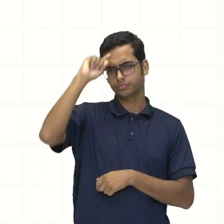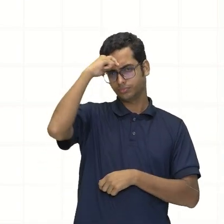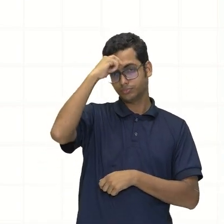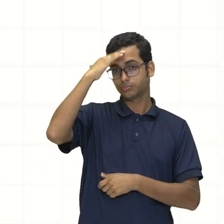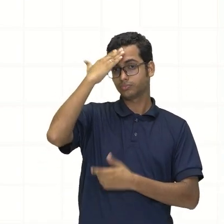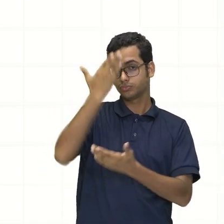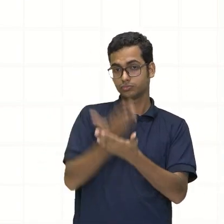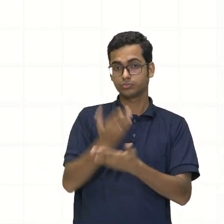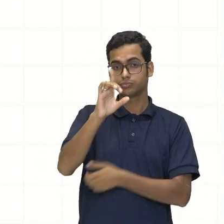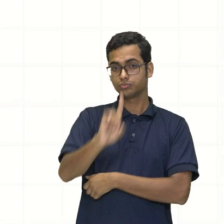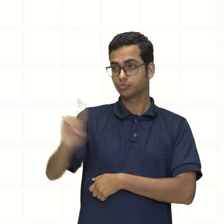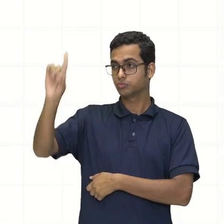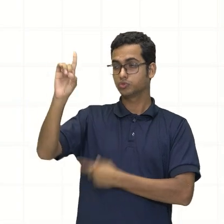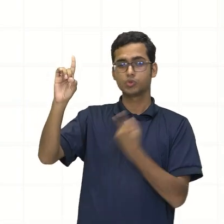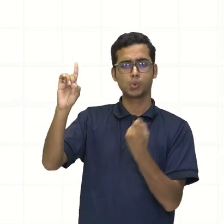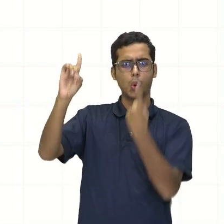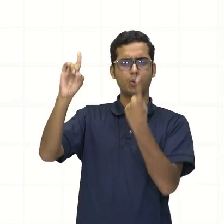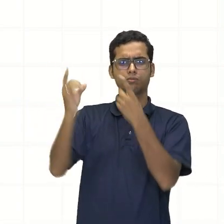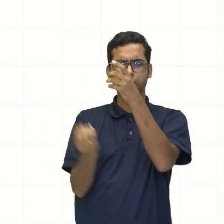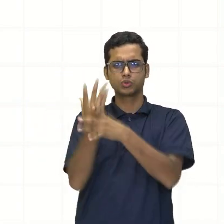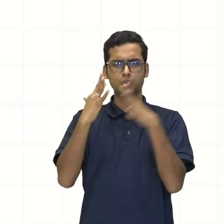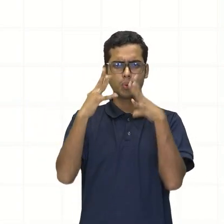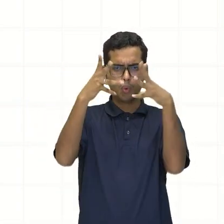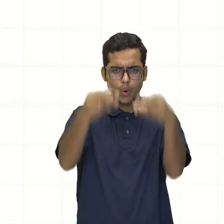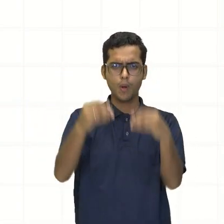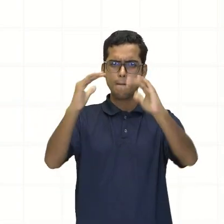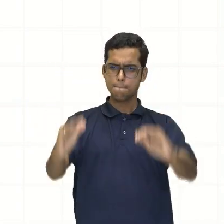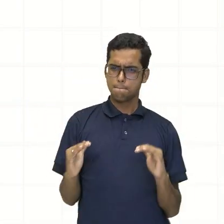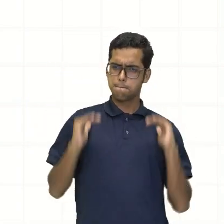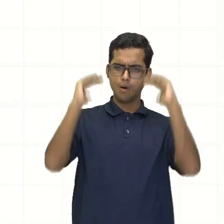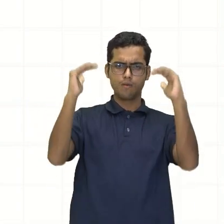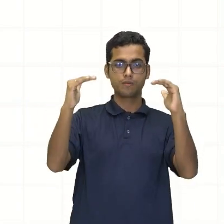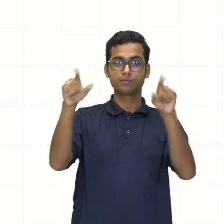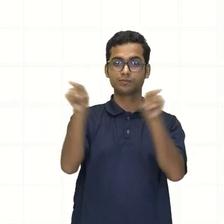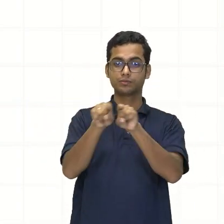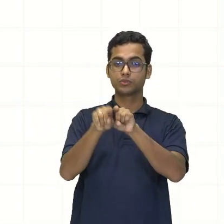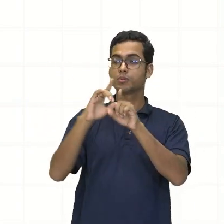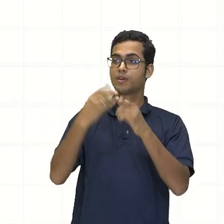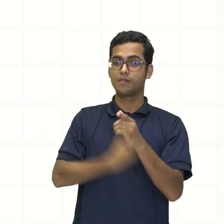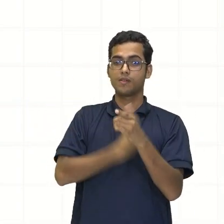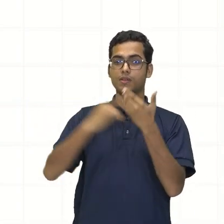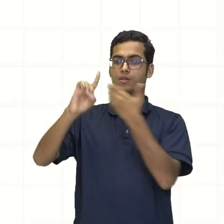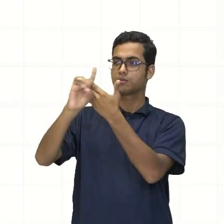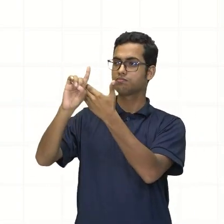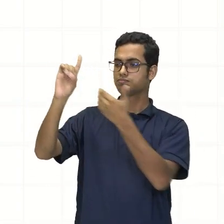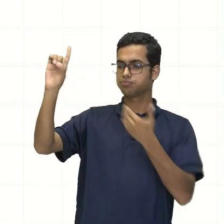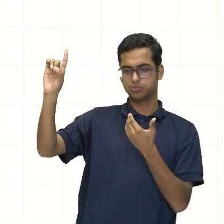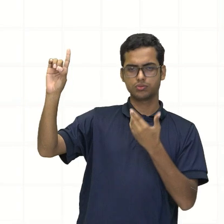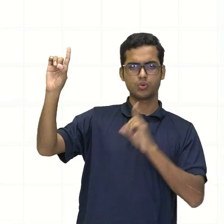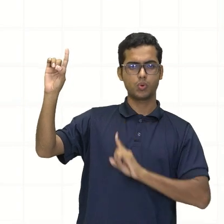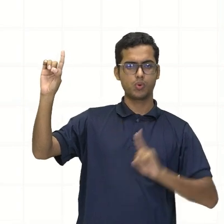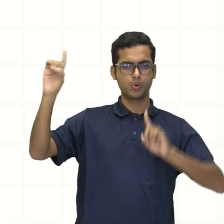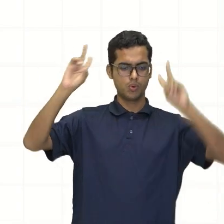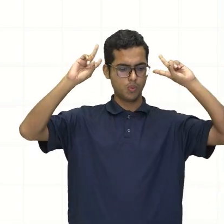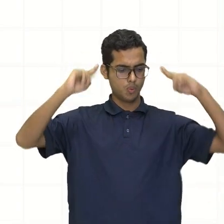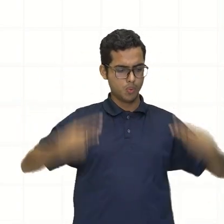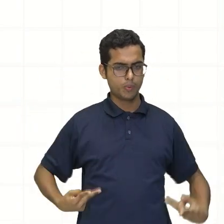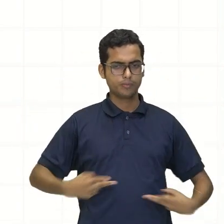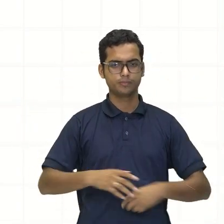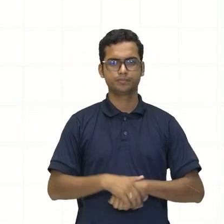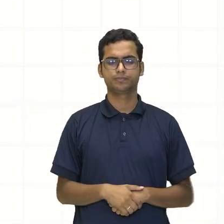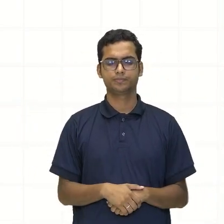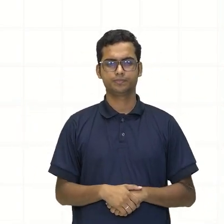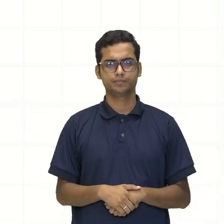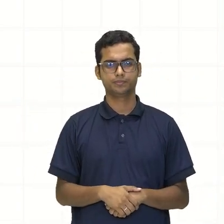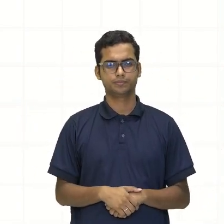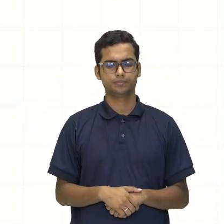Deus único, criador, maior, mas também distante do homem. Nessa